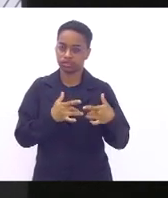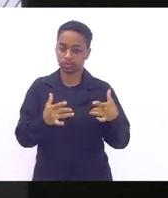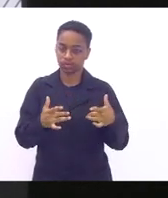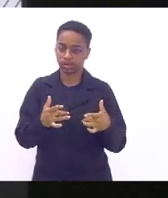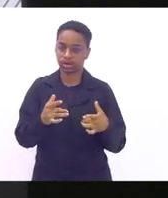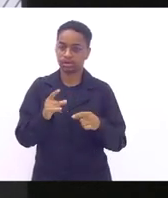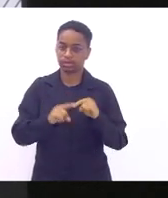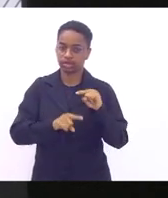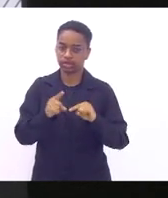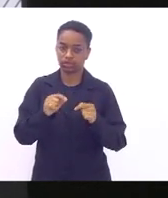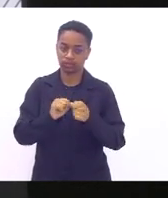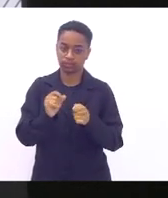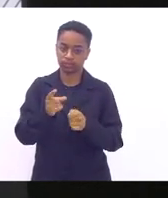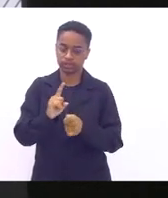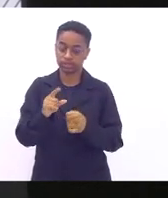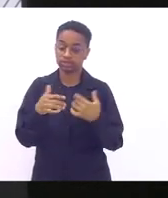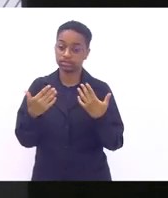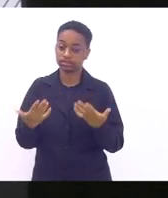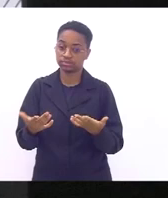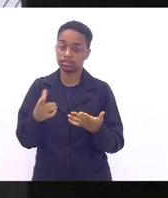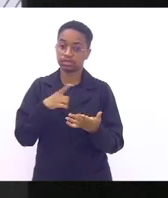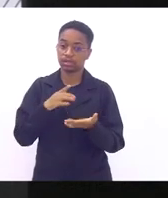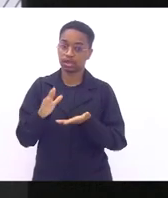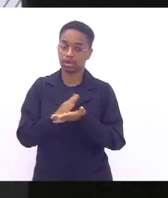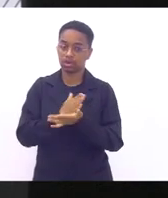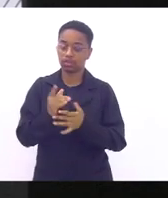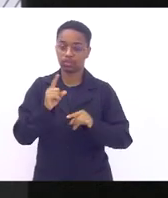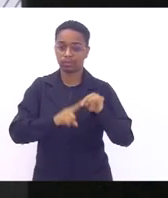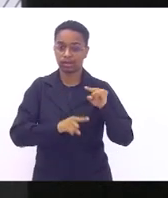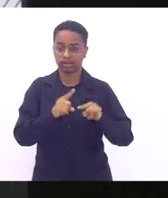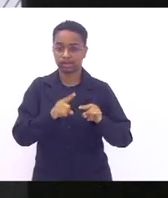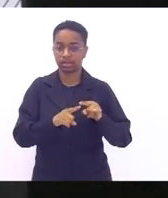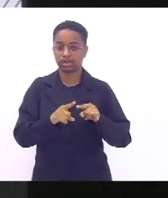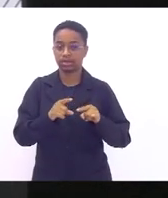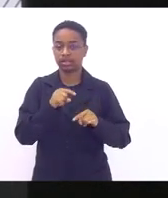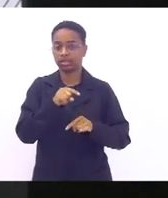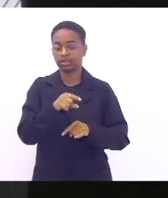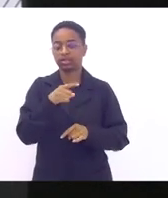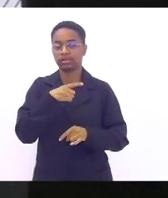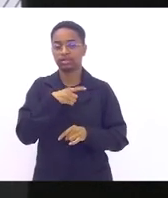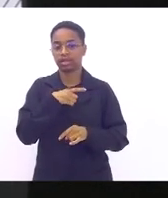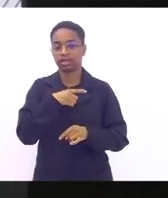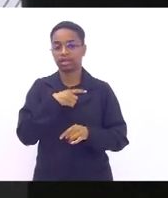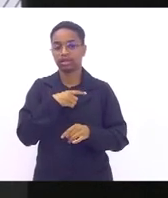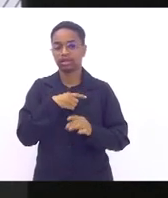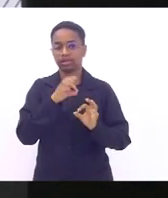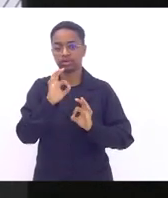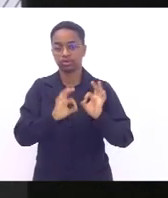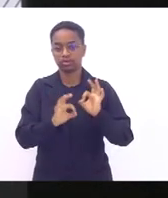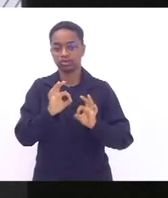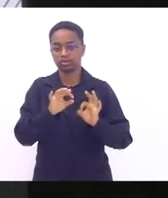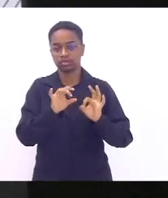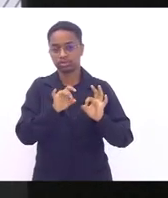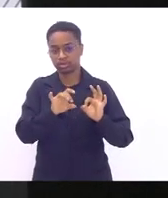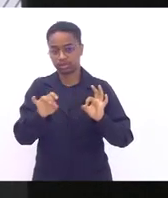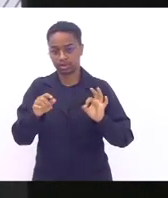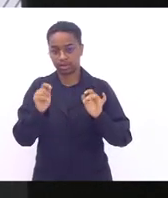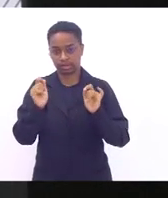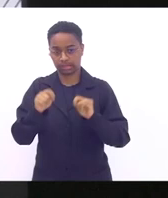doado, não fez isso. Então, a gente estava com máquinas, embora elas tenham módulos individuais que podem